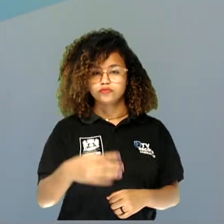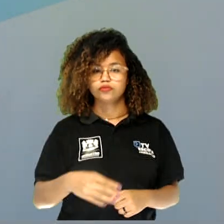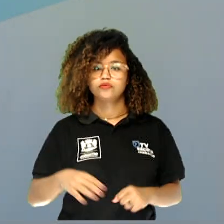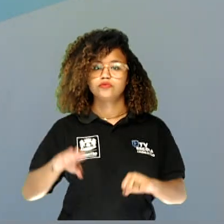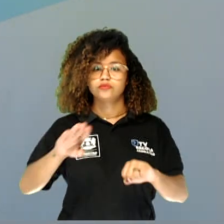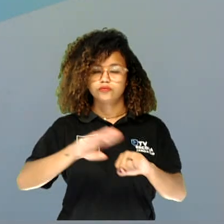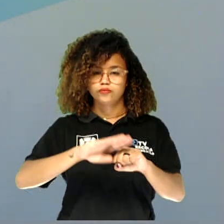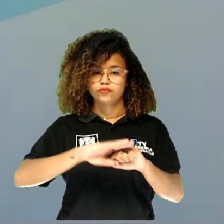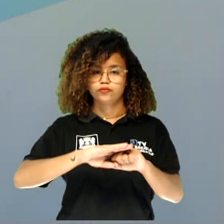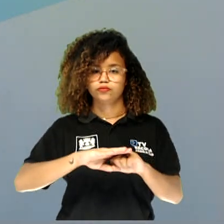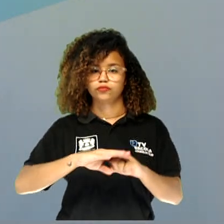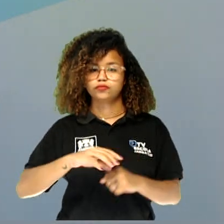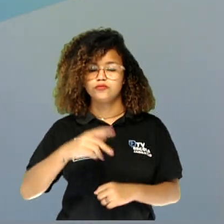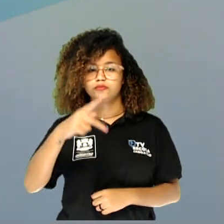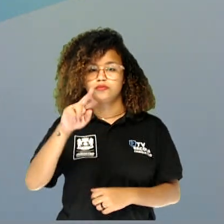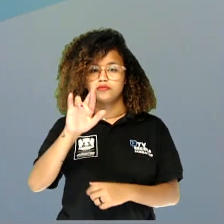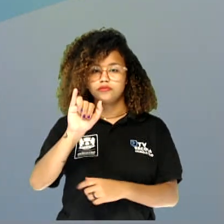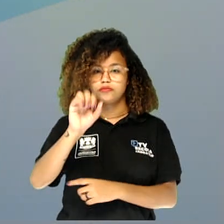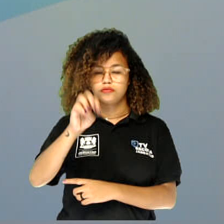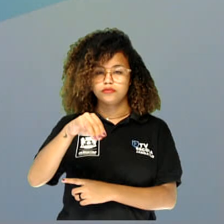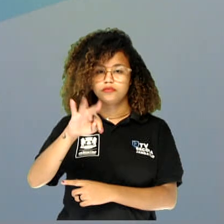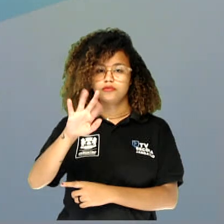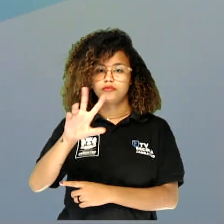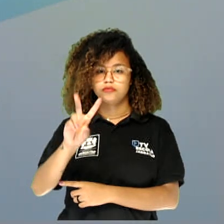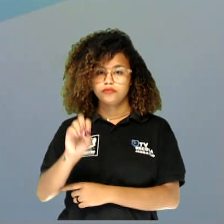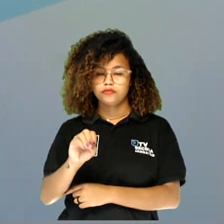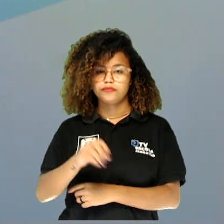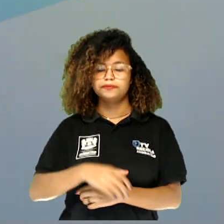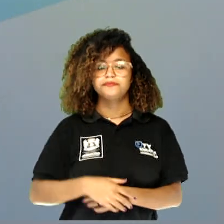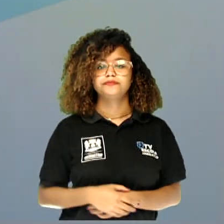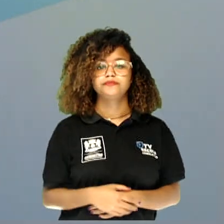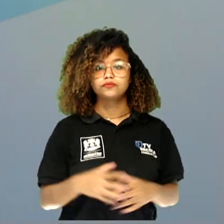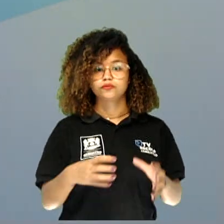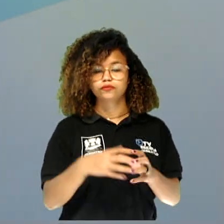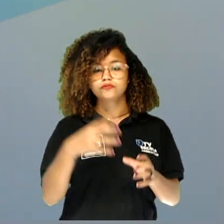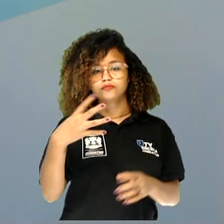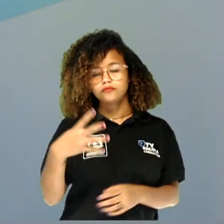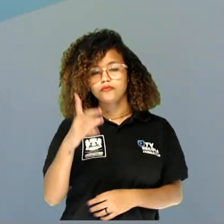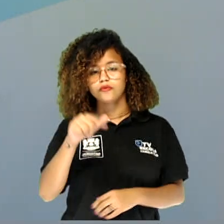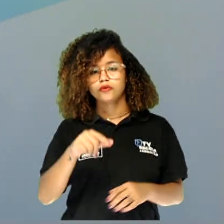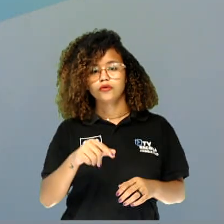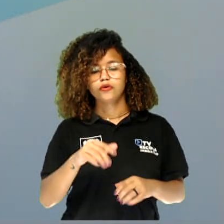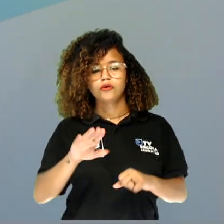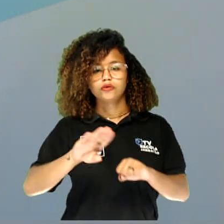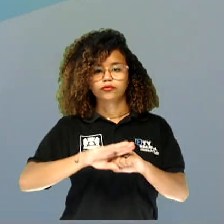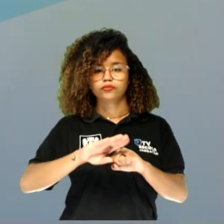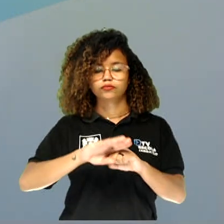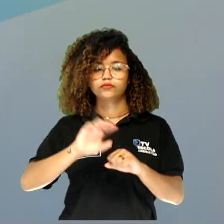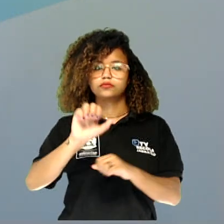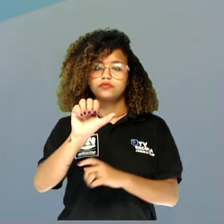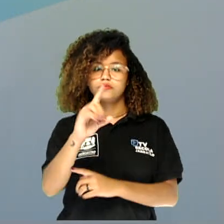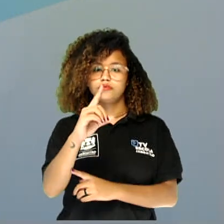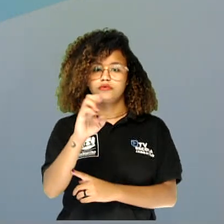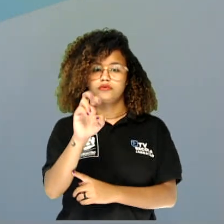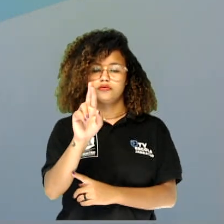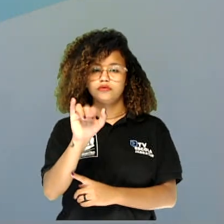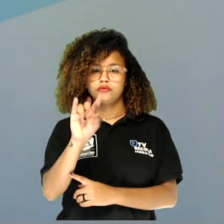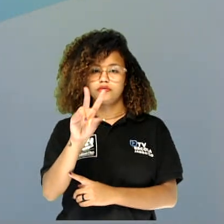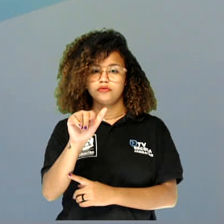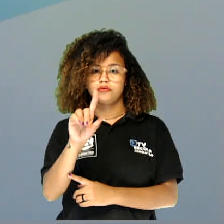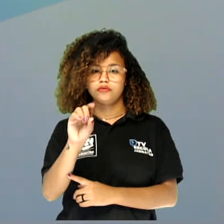substantivos primitivos. E grupo 4, os substantivos derivados. E quais